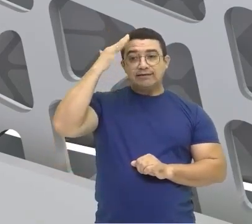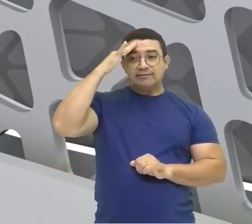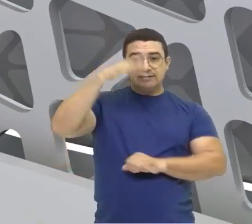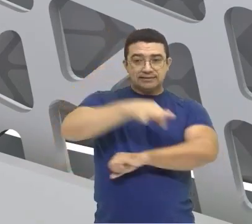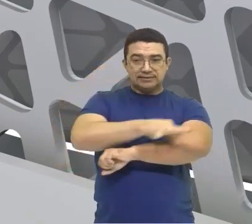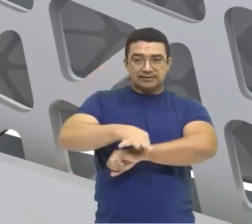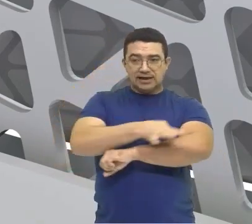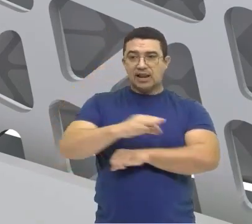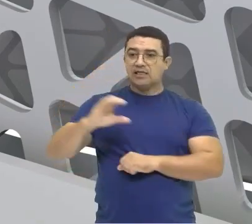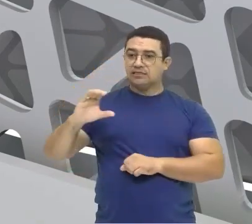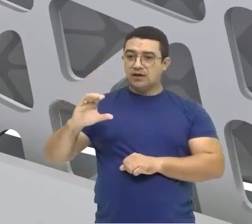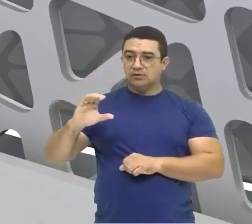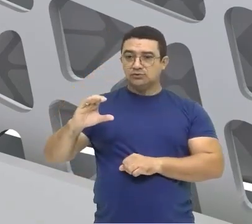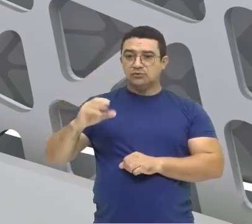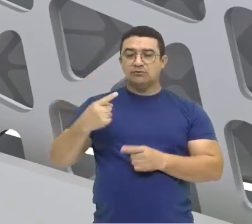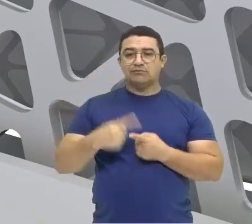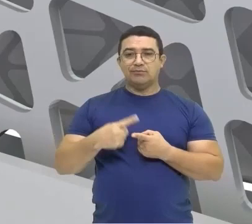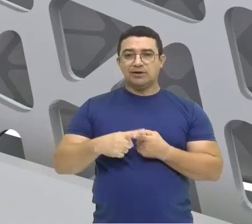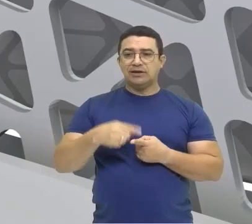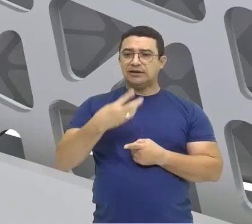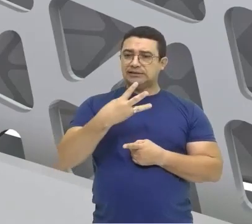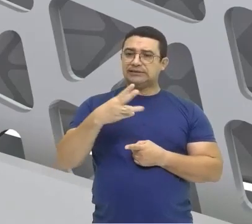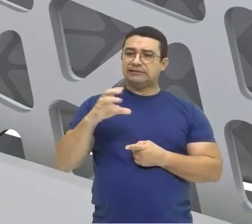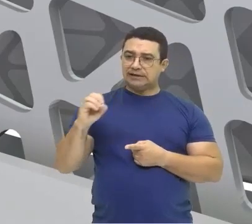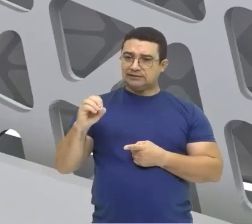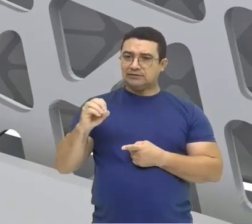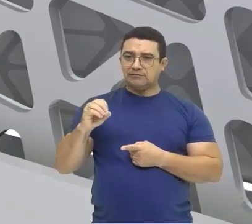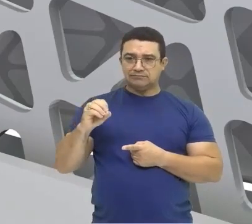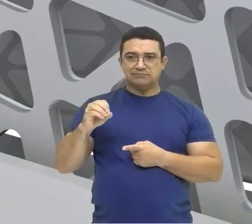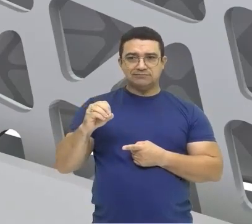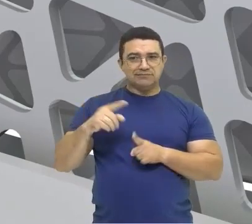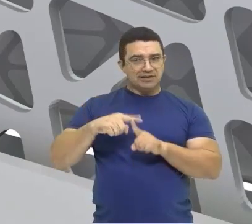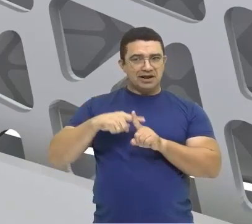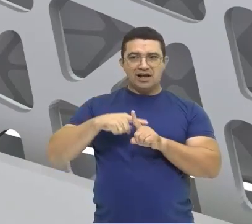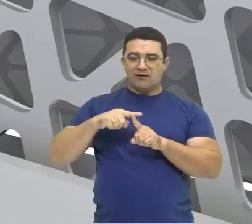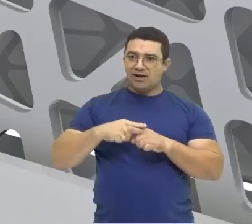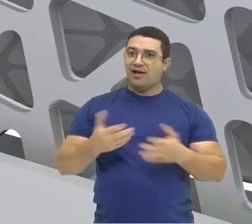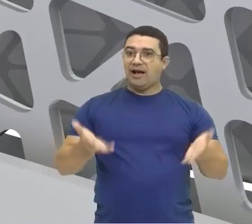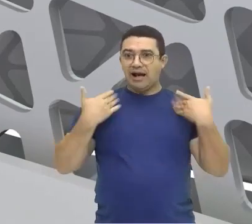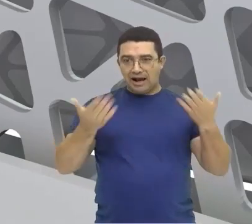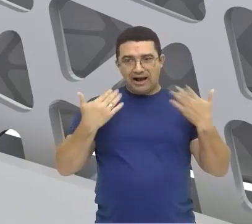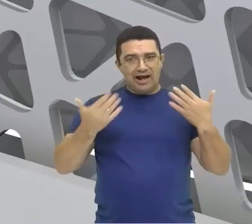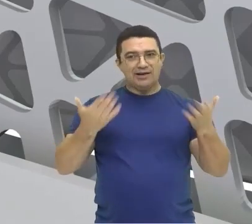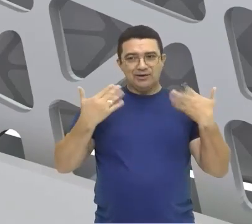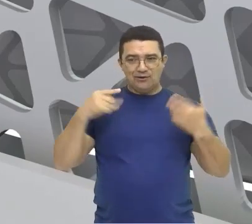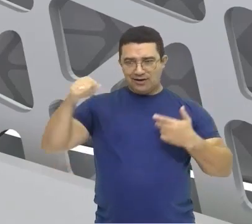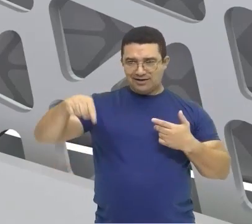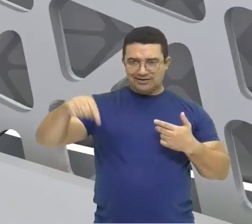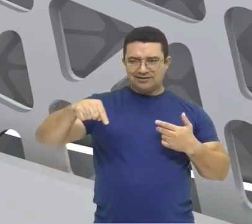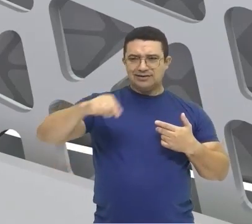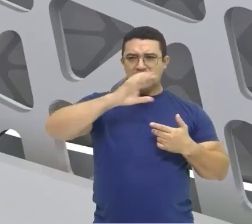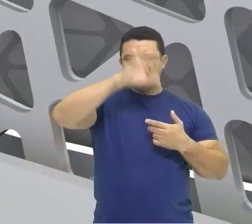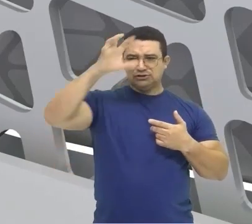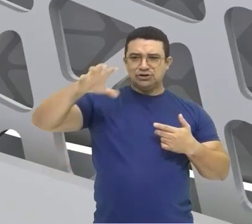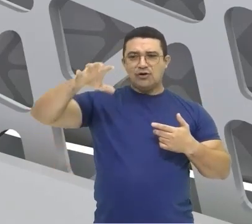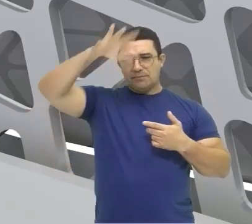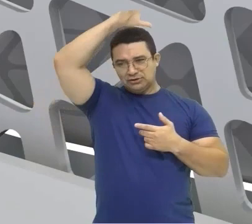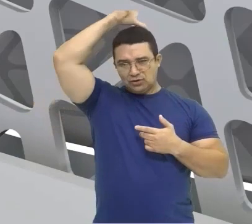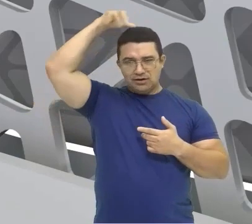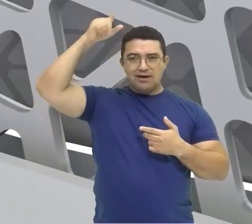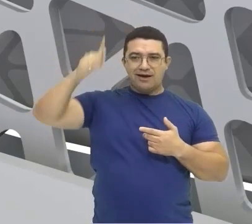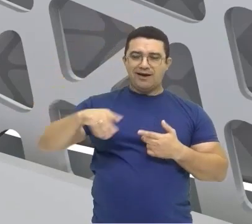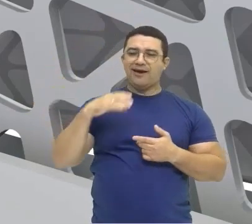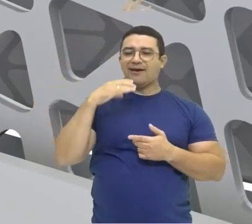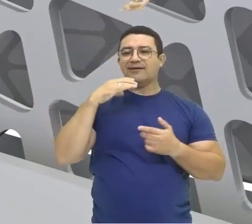com a escala Celsius. Você sabe que 30 graus é uma temperatura alta, né? Faz calor, como aqui na nossa região é bastante quente,